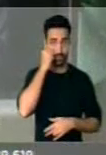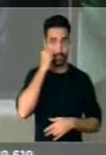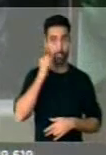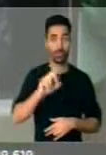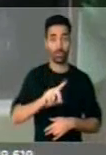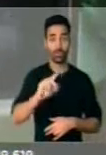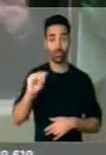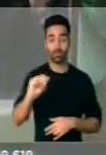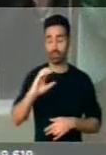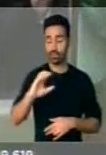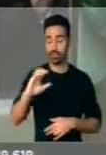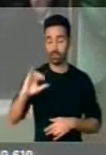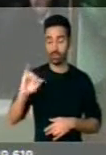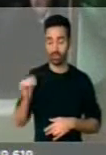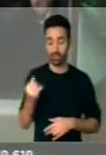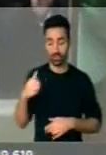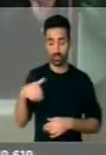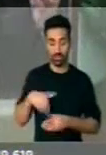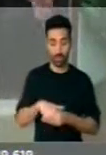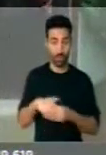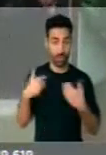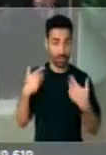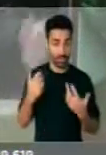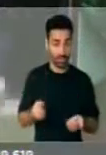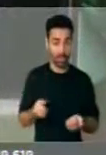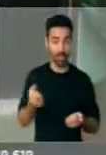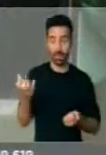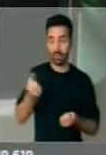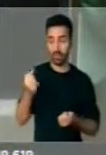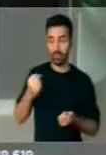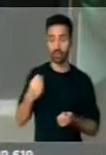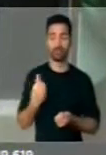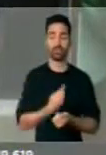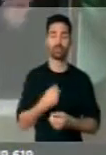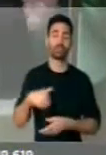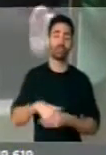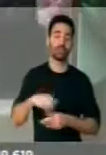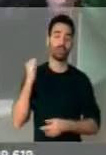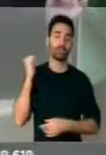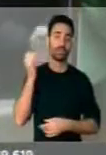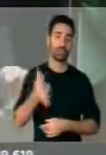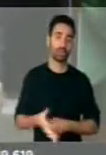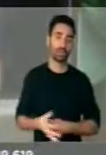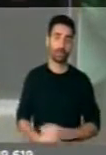a CCJ votou a admissibilidade da Previdência, votamos na madrugada. E nós...